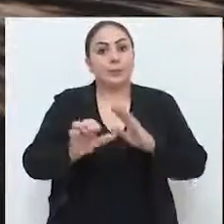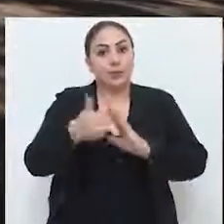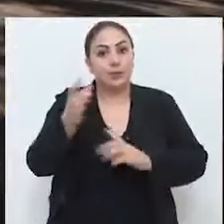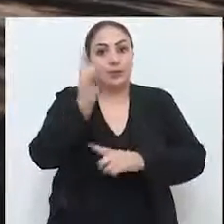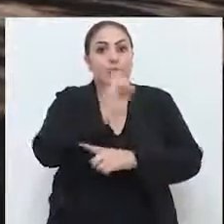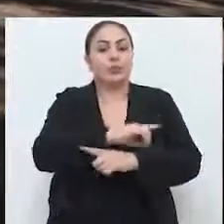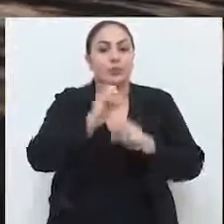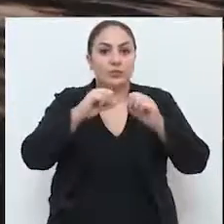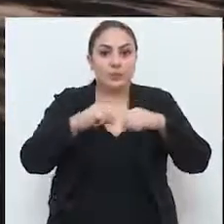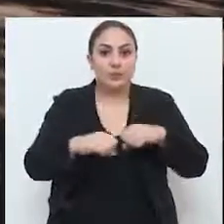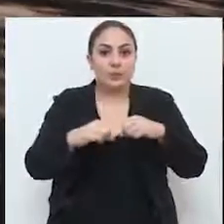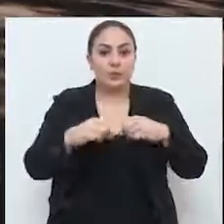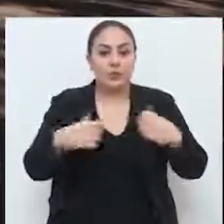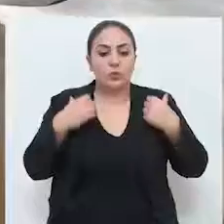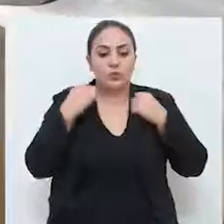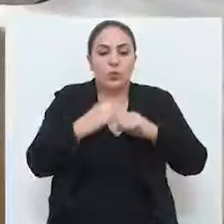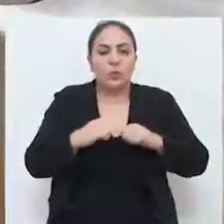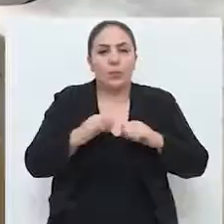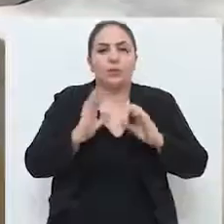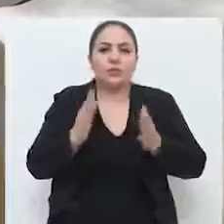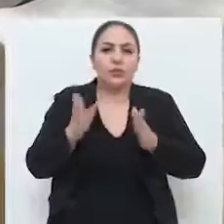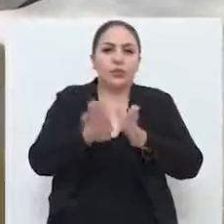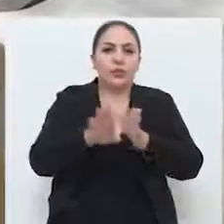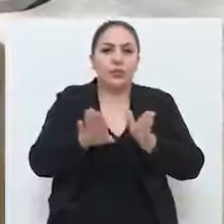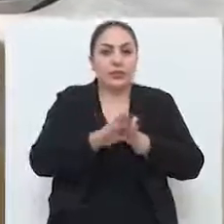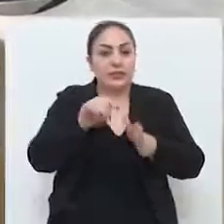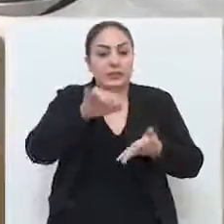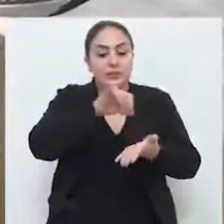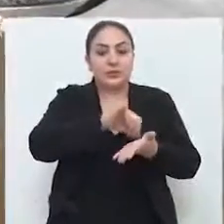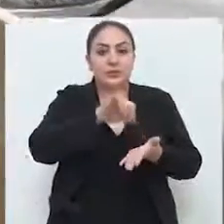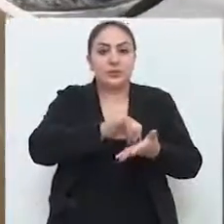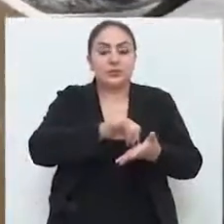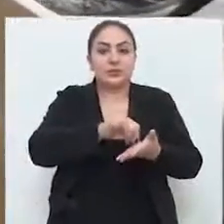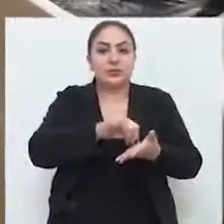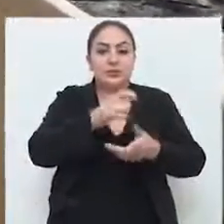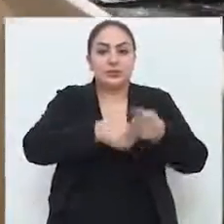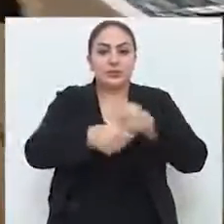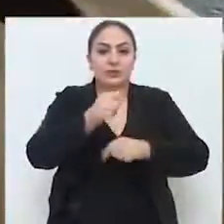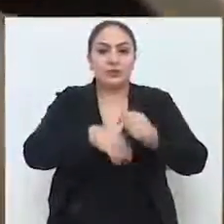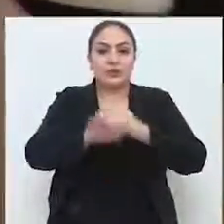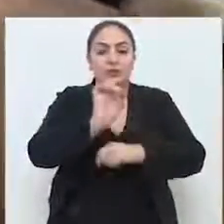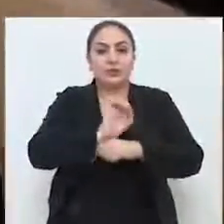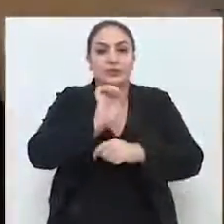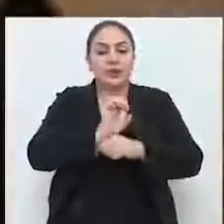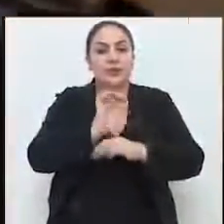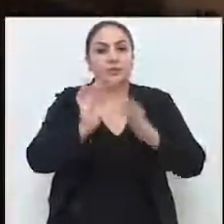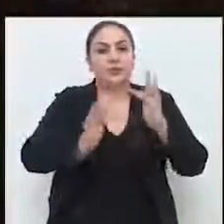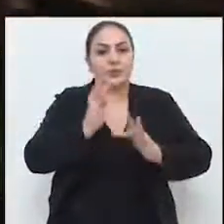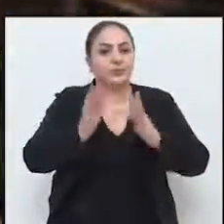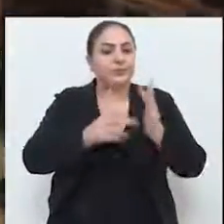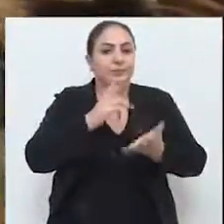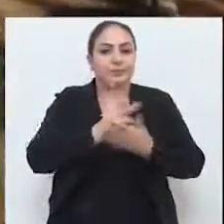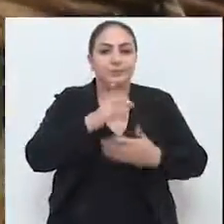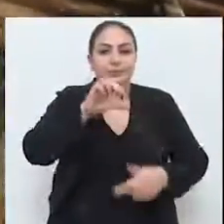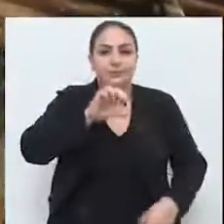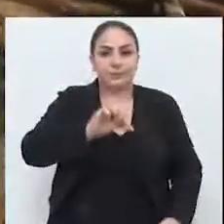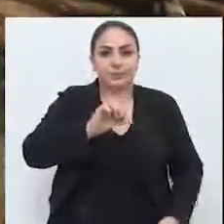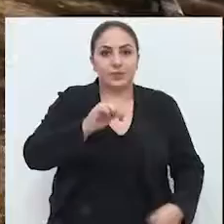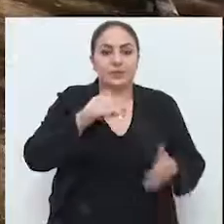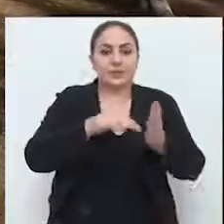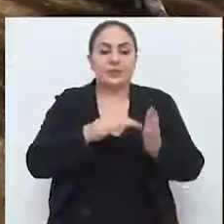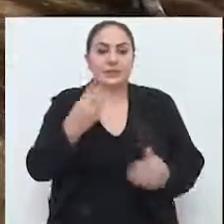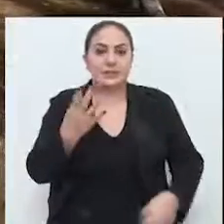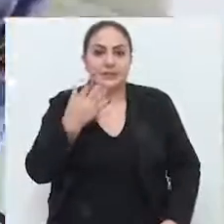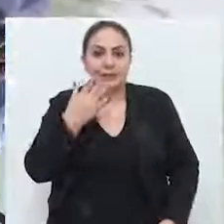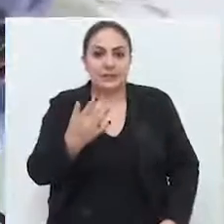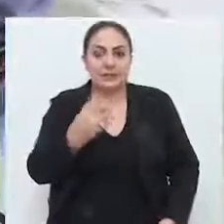de drive-thrus, agasalhos já começaram a chegar. Esse ponto no centro administrativo do estado vai funcionar sempre das 9 às